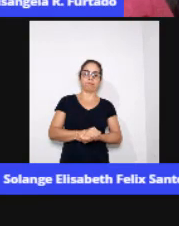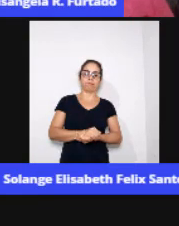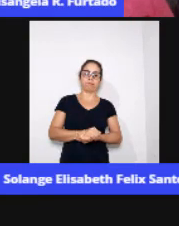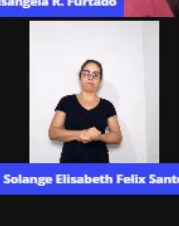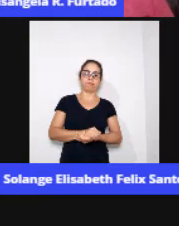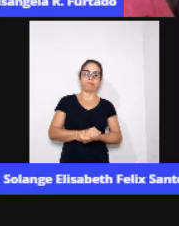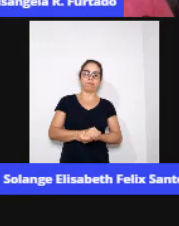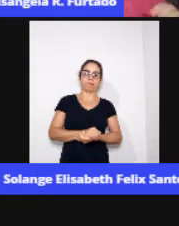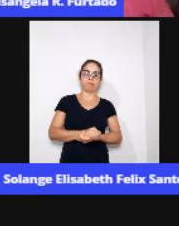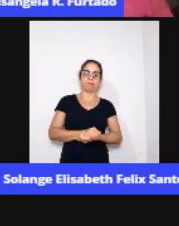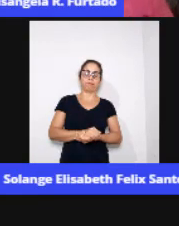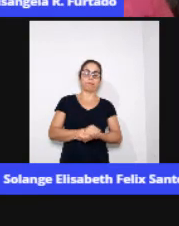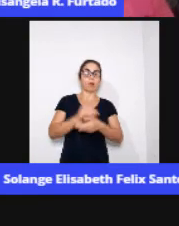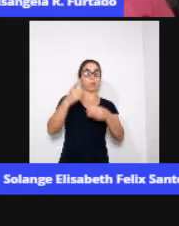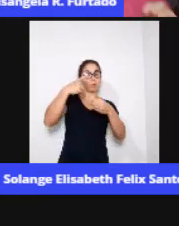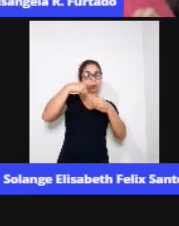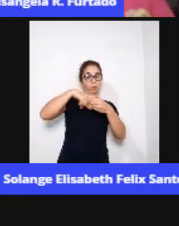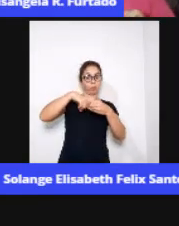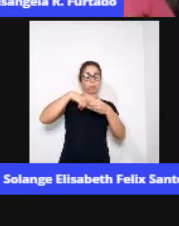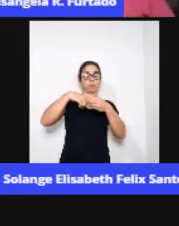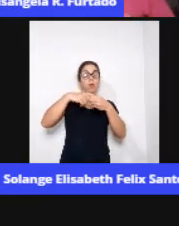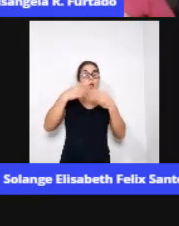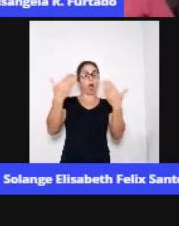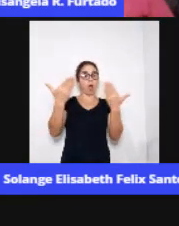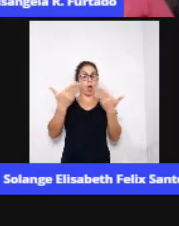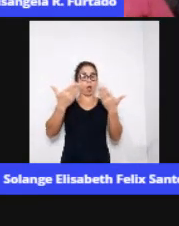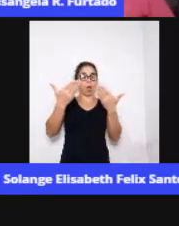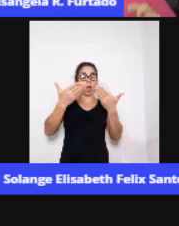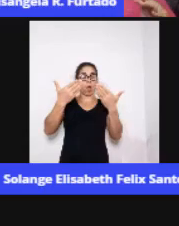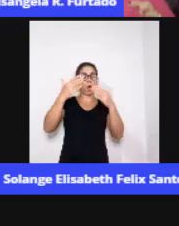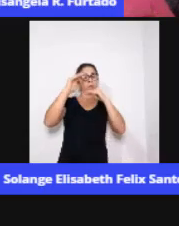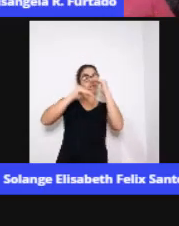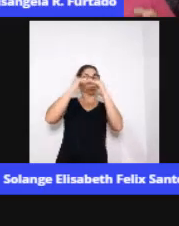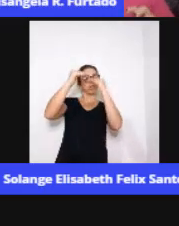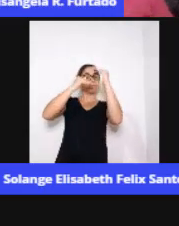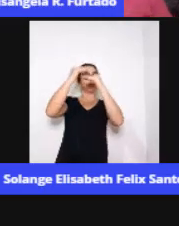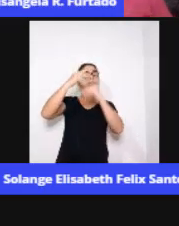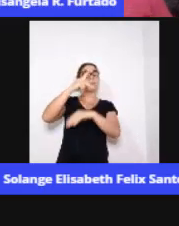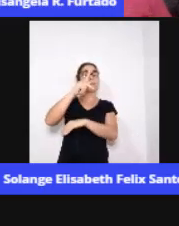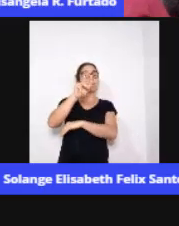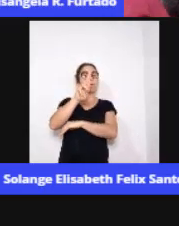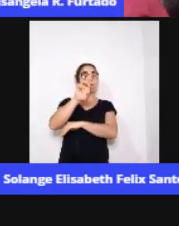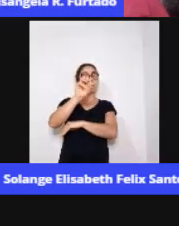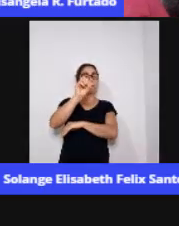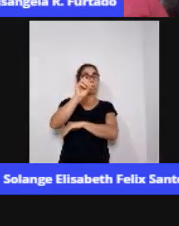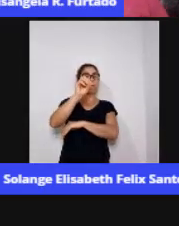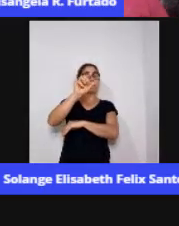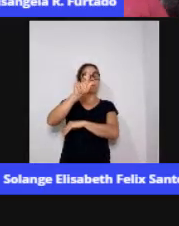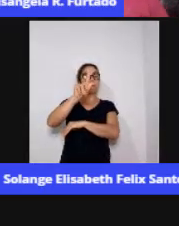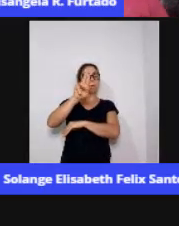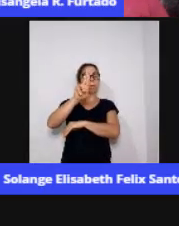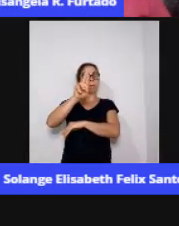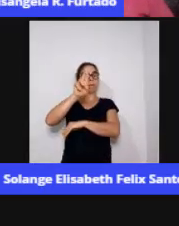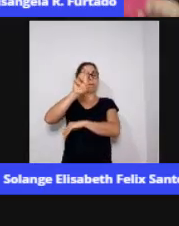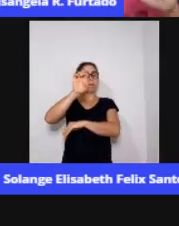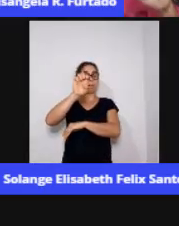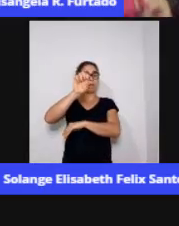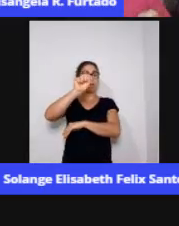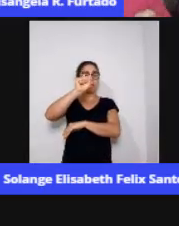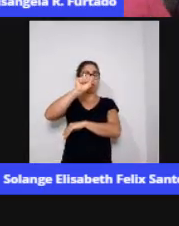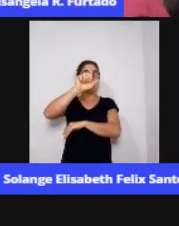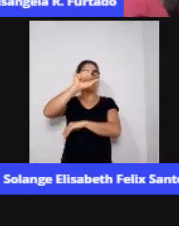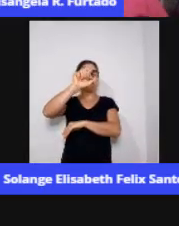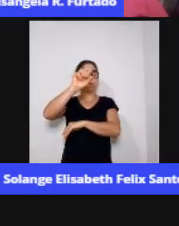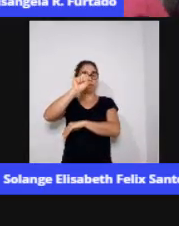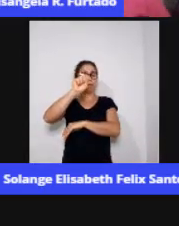Vamos retomar agora a progressão. Só que agora nós vamos falar de progressão para primeiro e segundo anos do ensino fundamental.